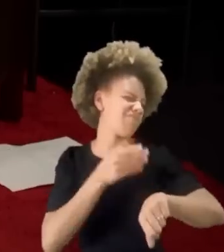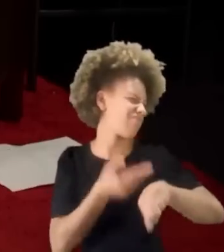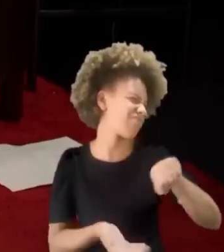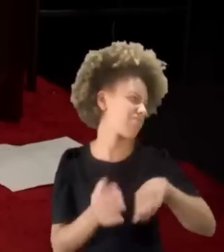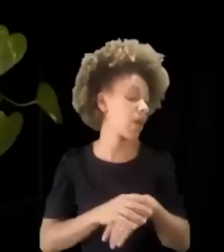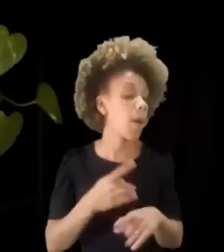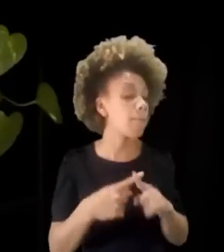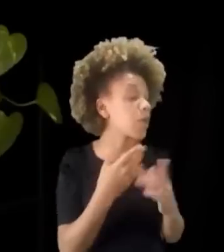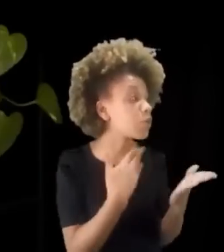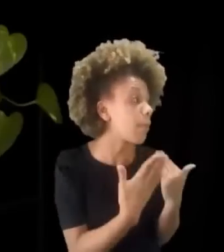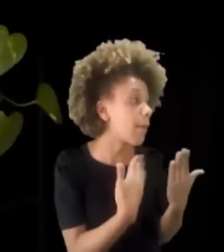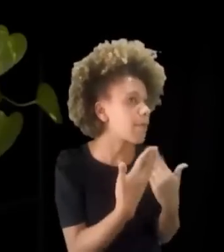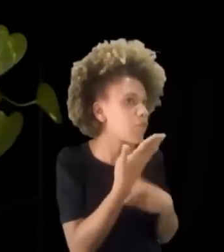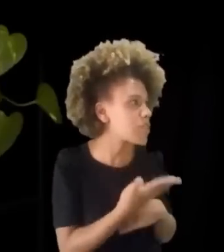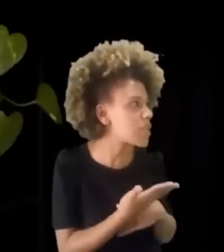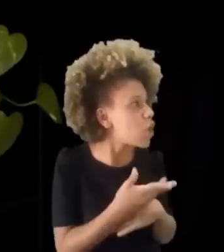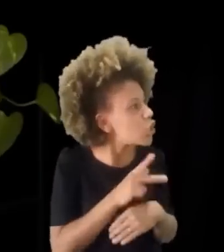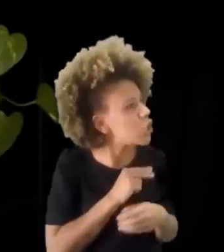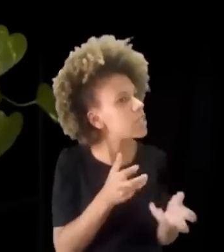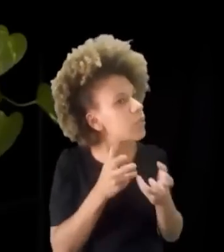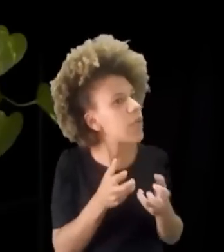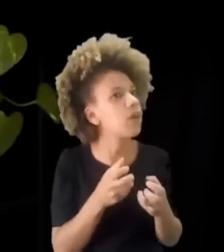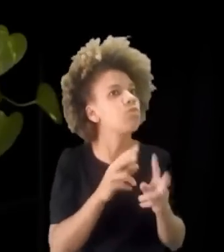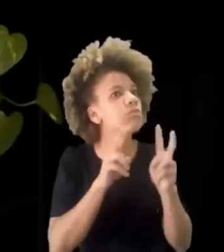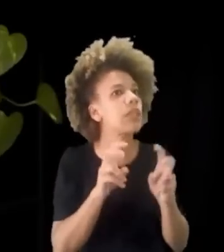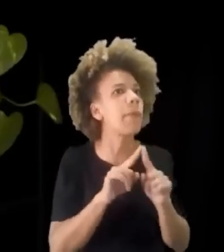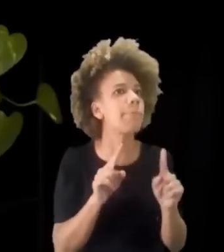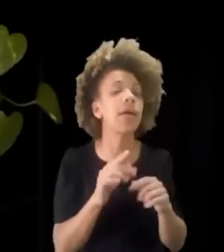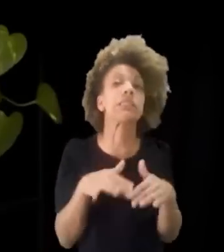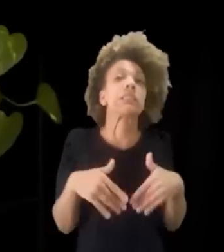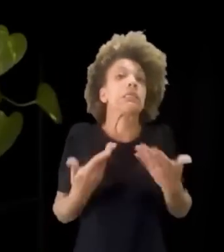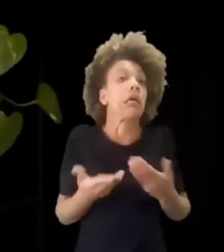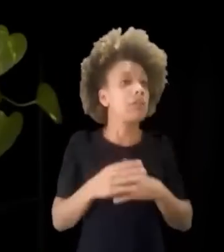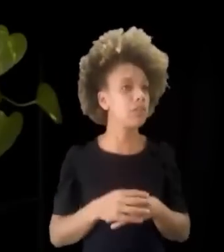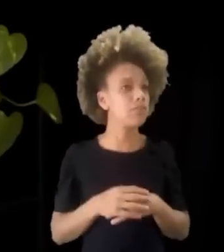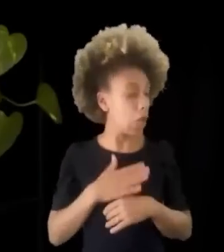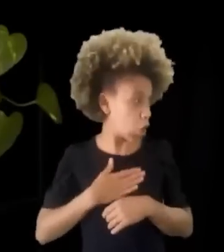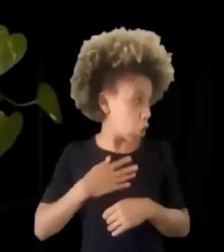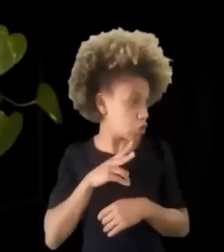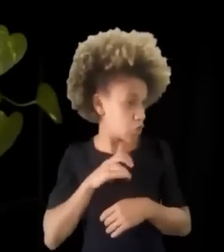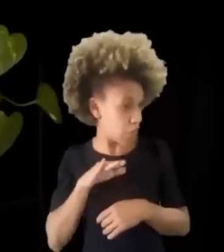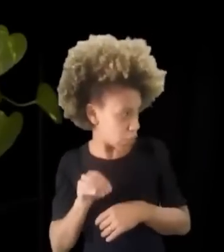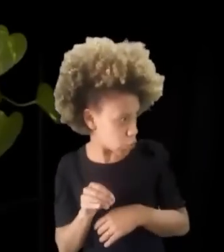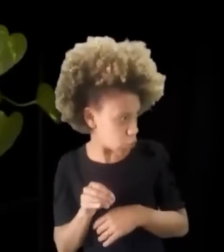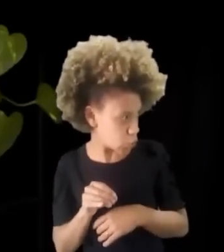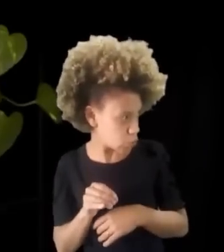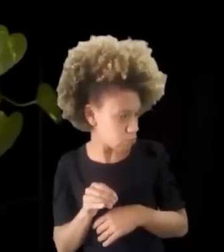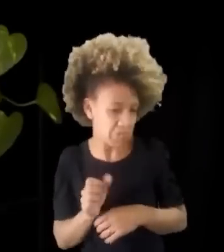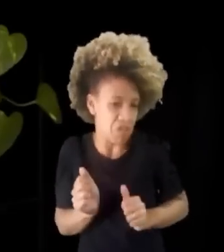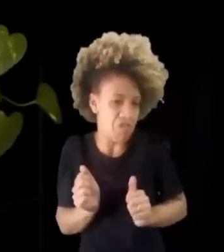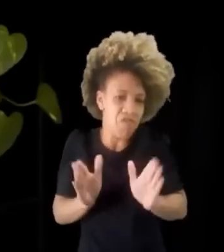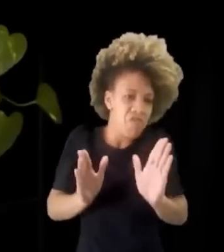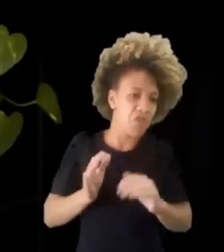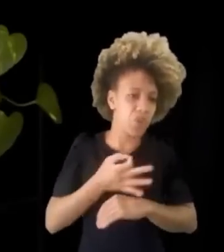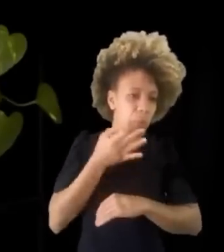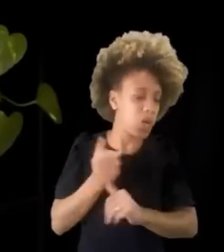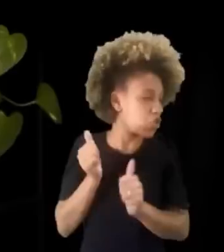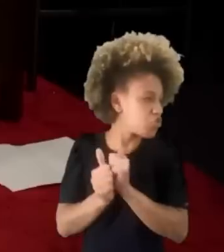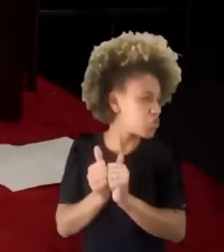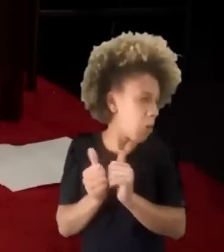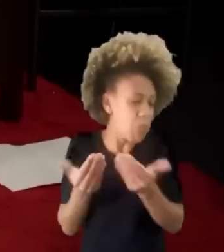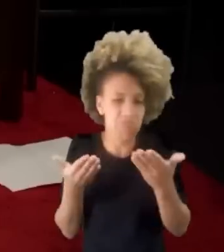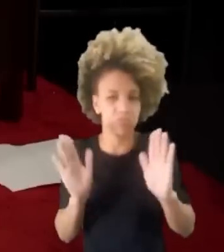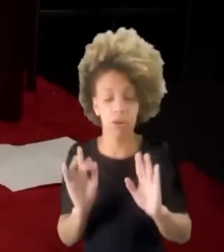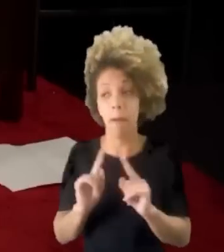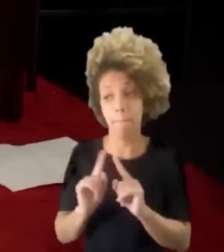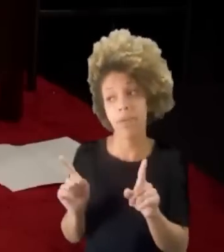desperdício porque eu tô com você aqui pô eu quero falar um negócio interessante de repente a gente tá falando sobre Aí você gosta do Vasco sabe sua opinião sobre o